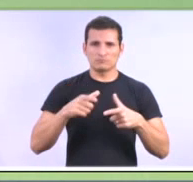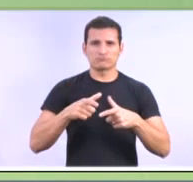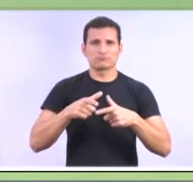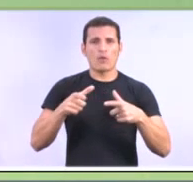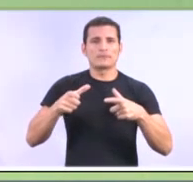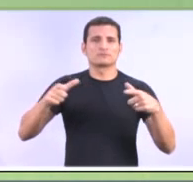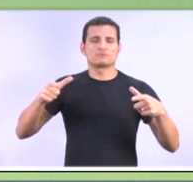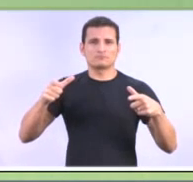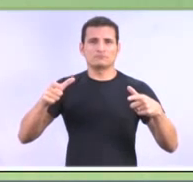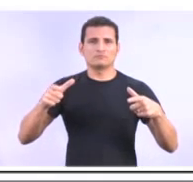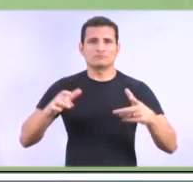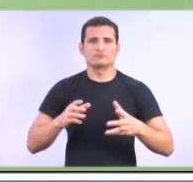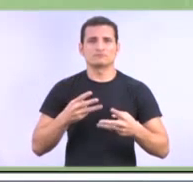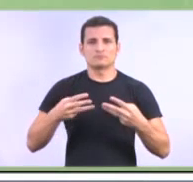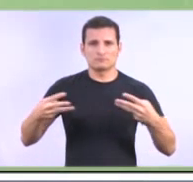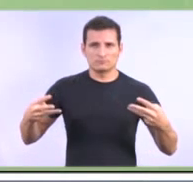escalabilidade?